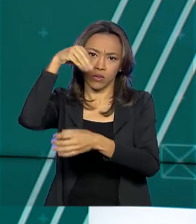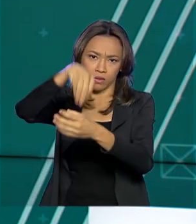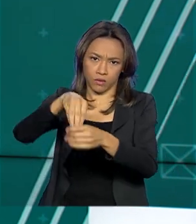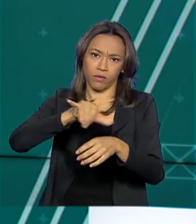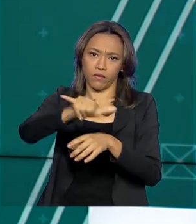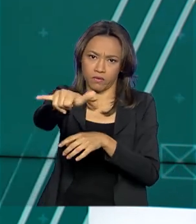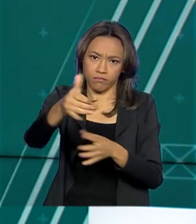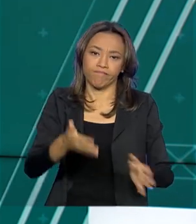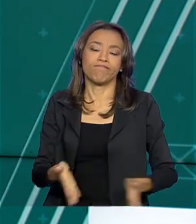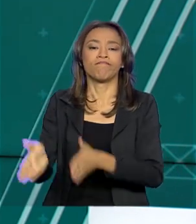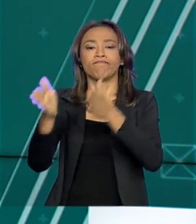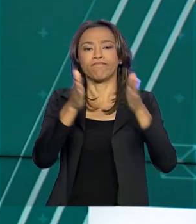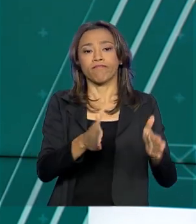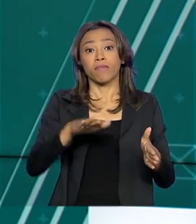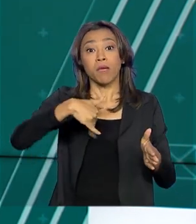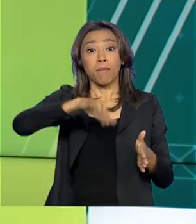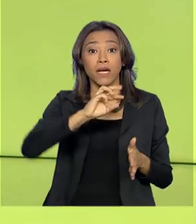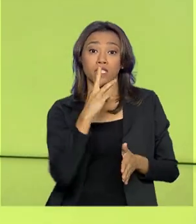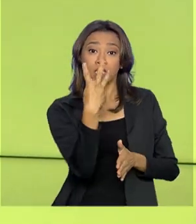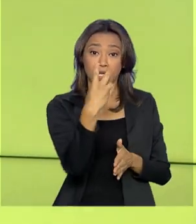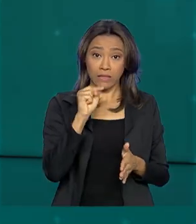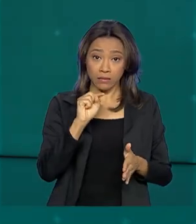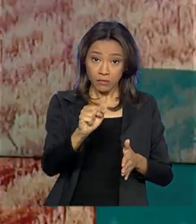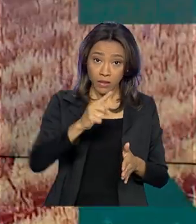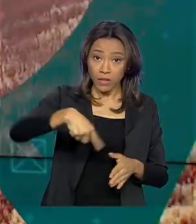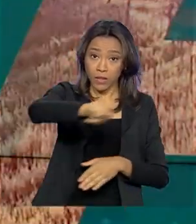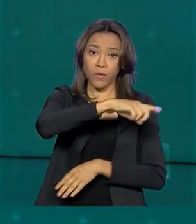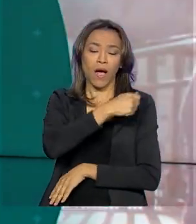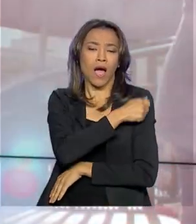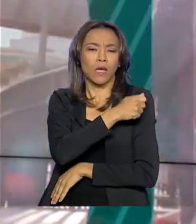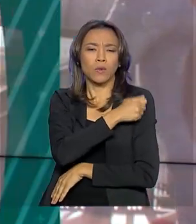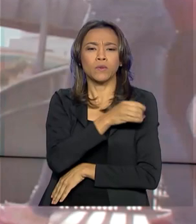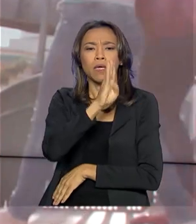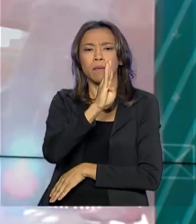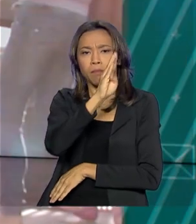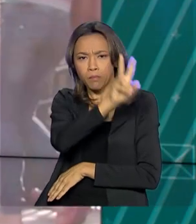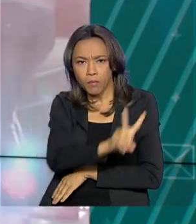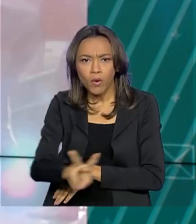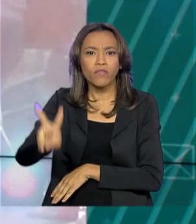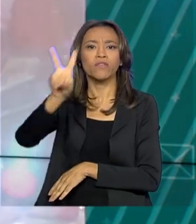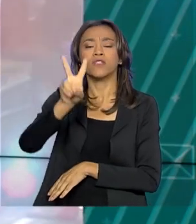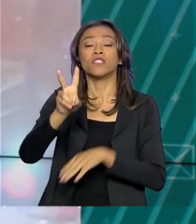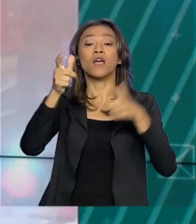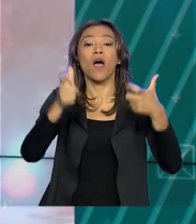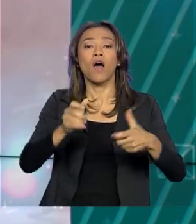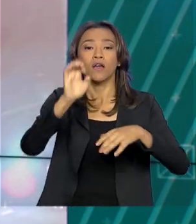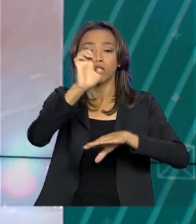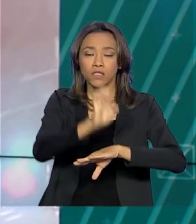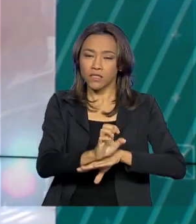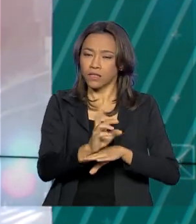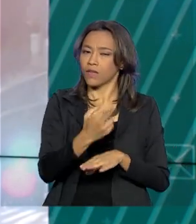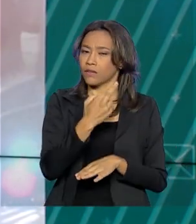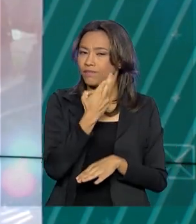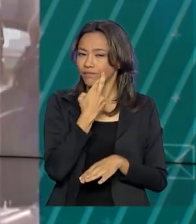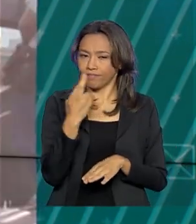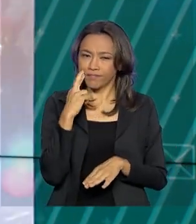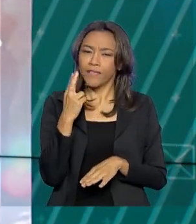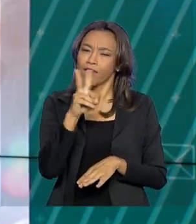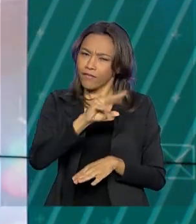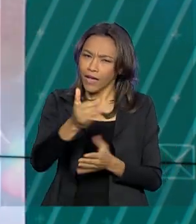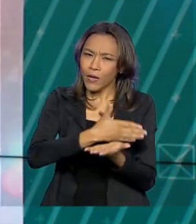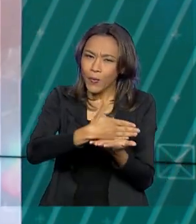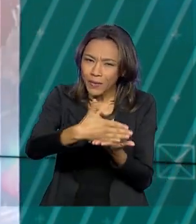Mais de 3 mil alunos de escolas públicas de Boa Vista, em Roraima, vão começar o ano letivo de 2020 com